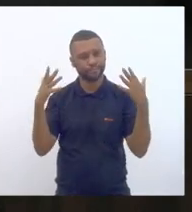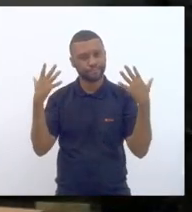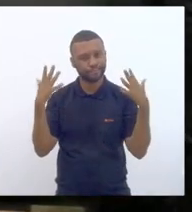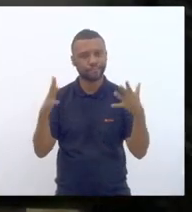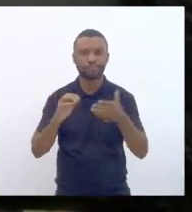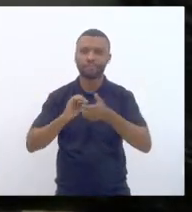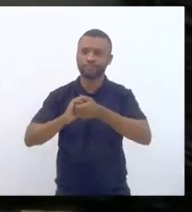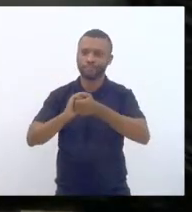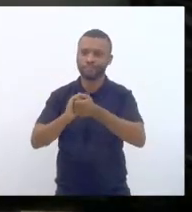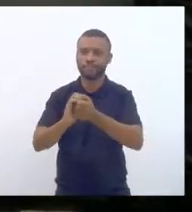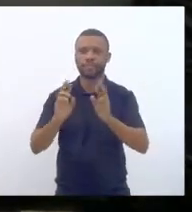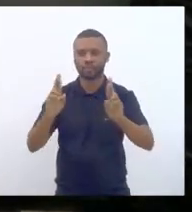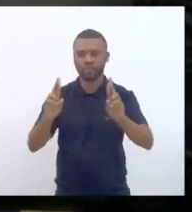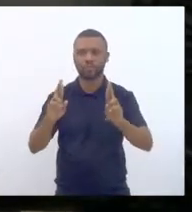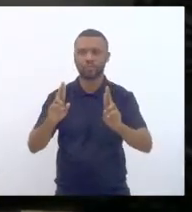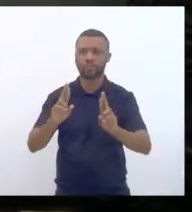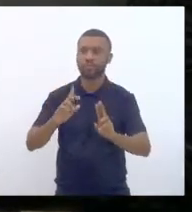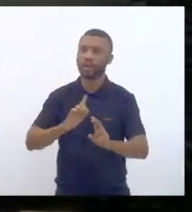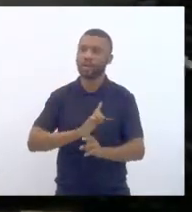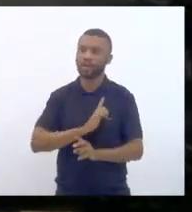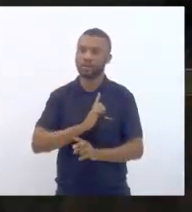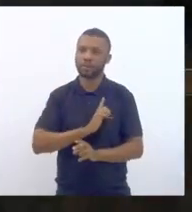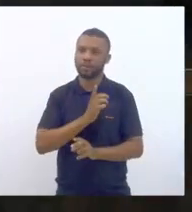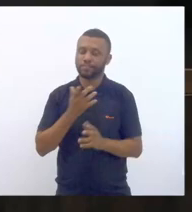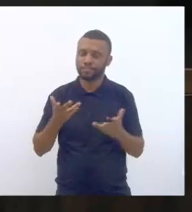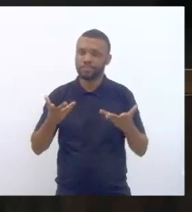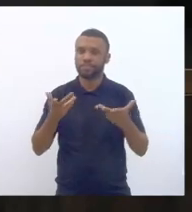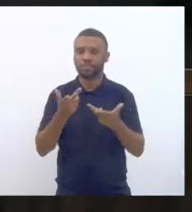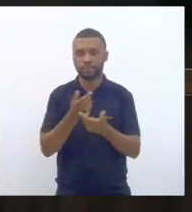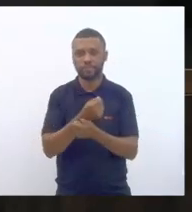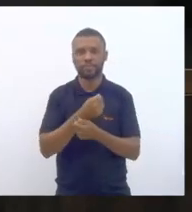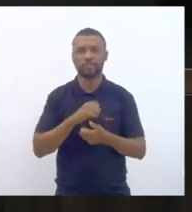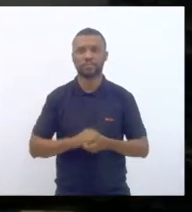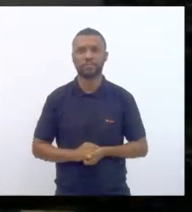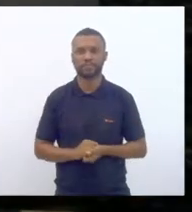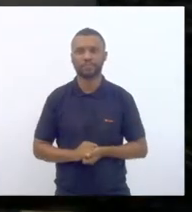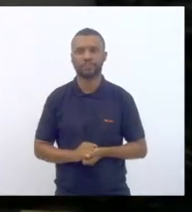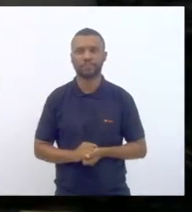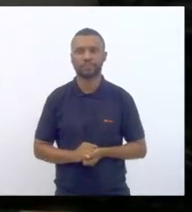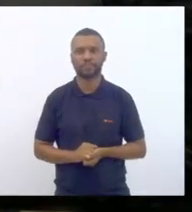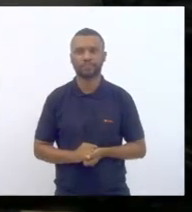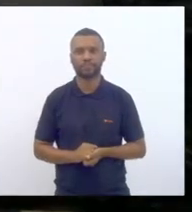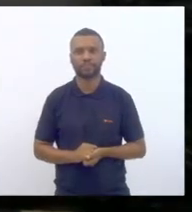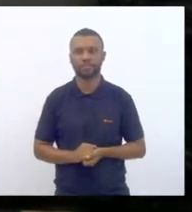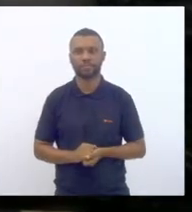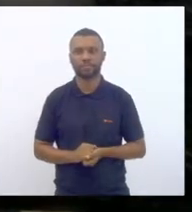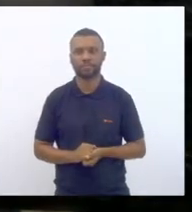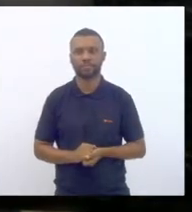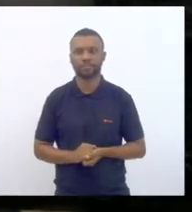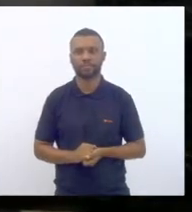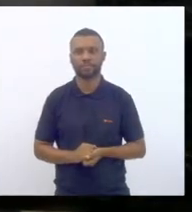votos de uma gestão profícua. Eu